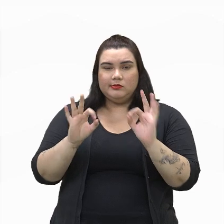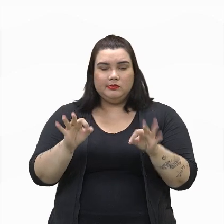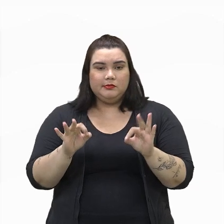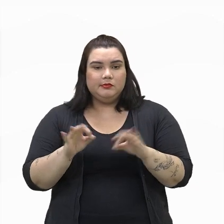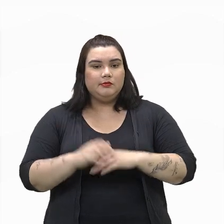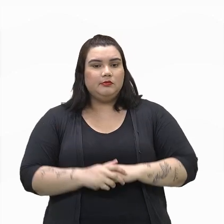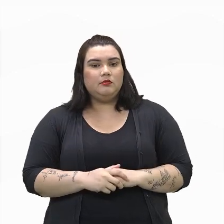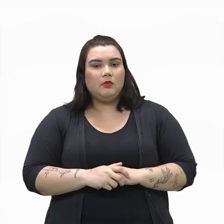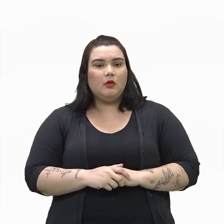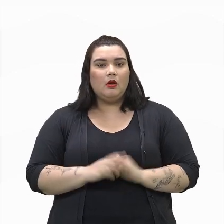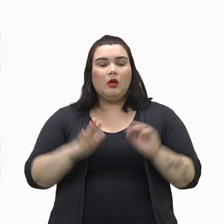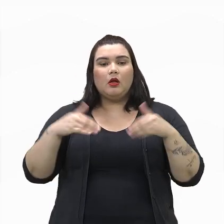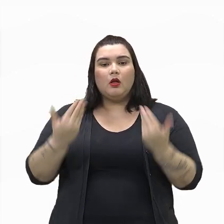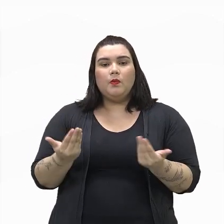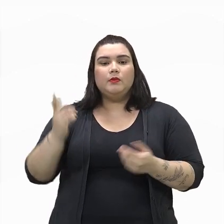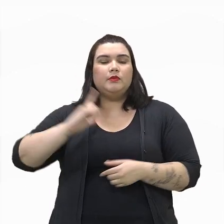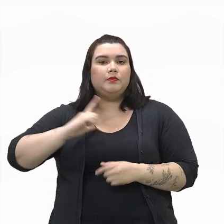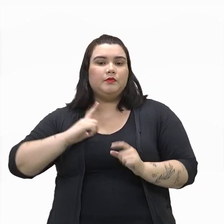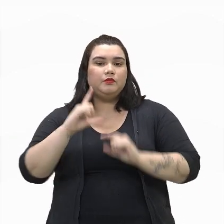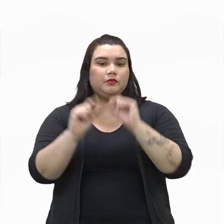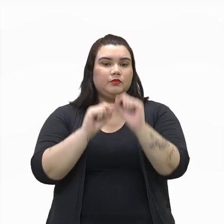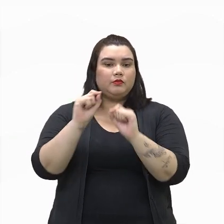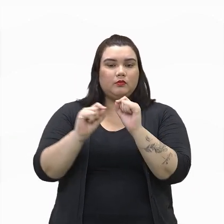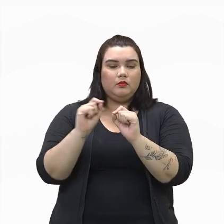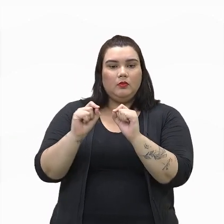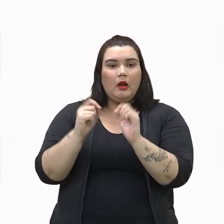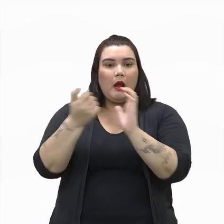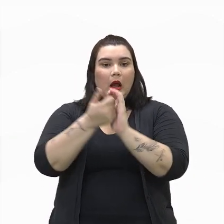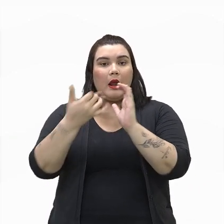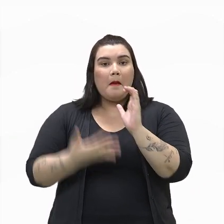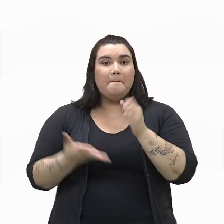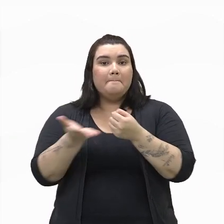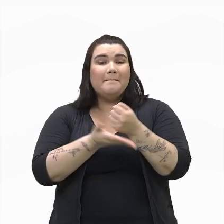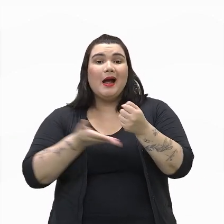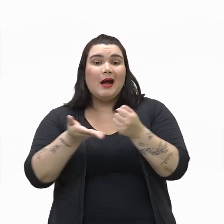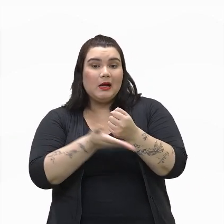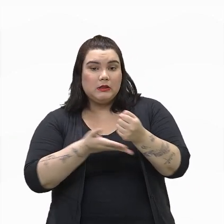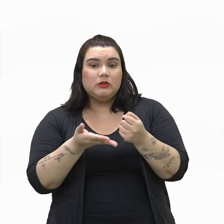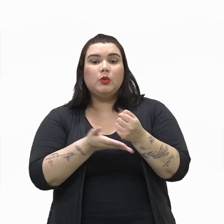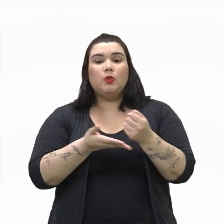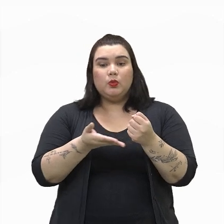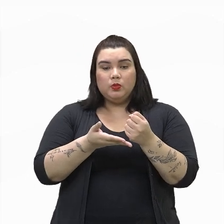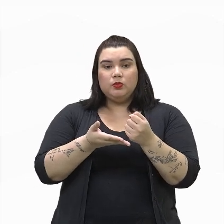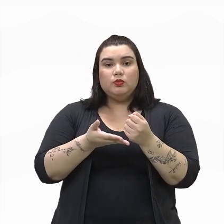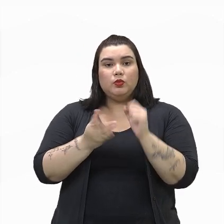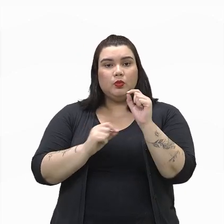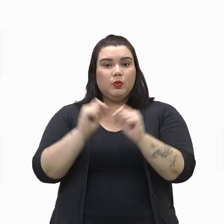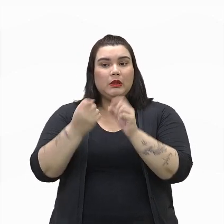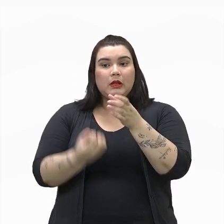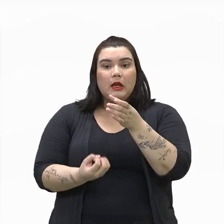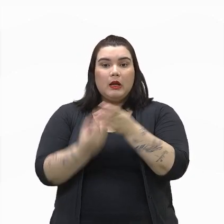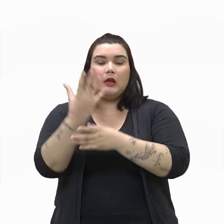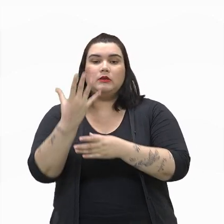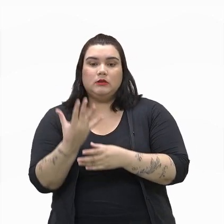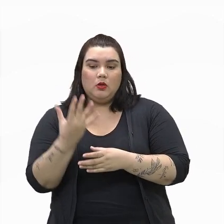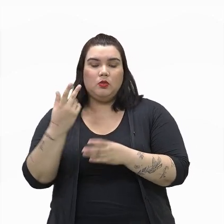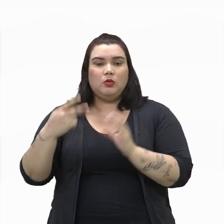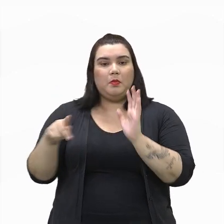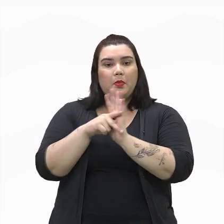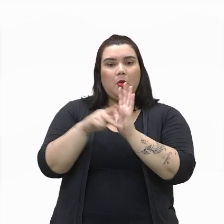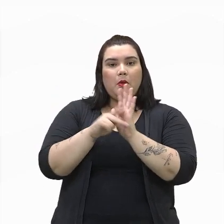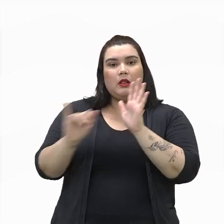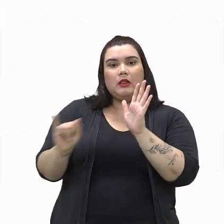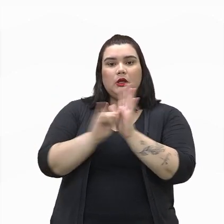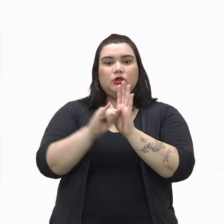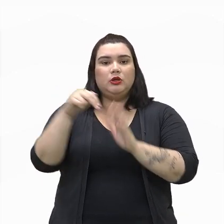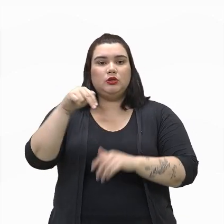certo? Então, o que a gente tem aqui como elemento básico de criação, né, da nossa